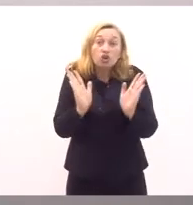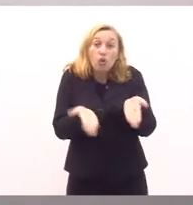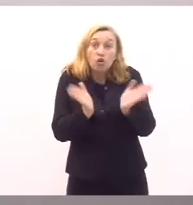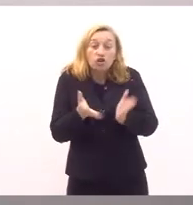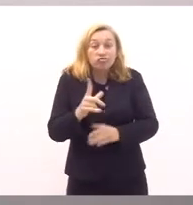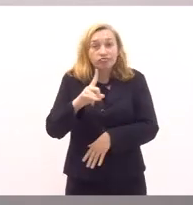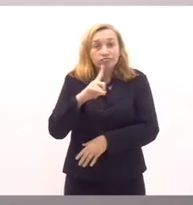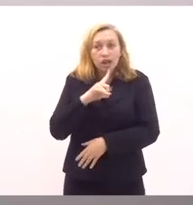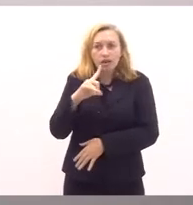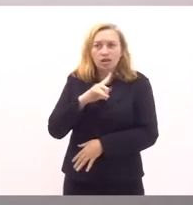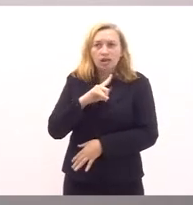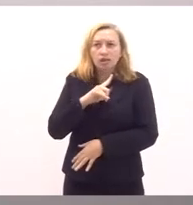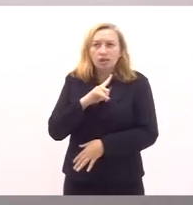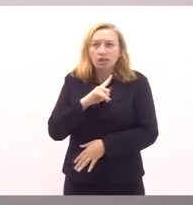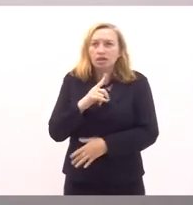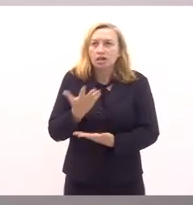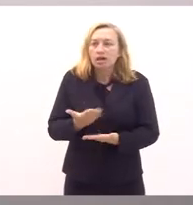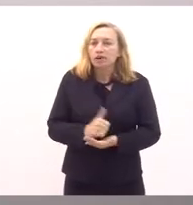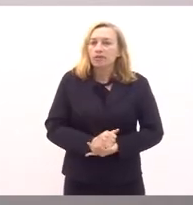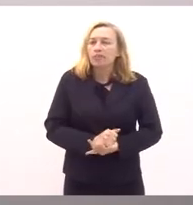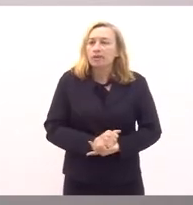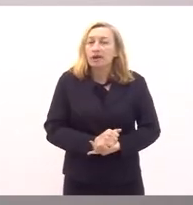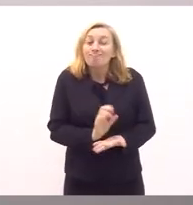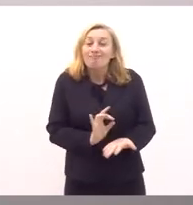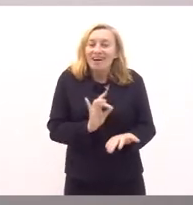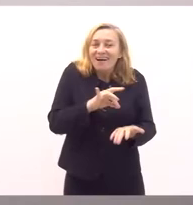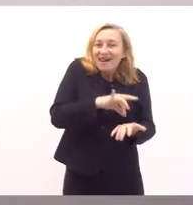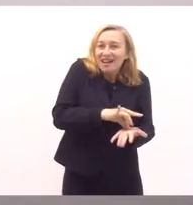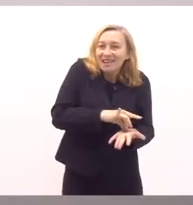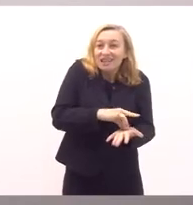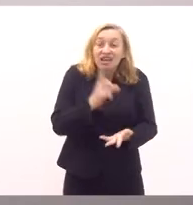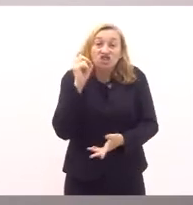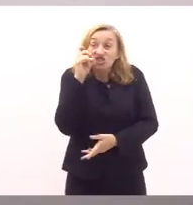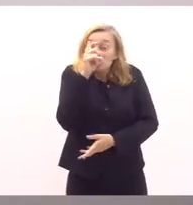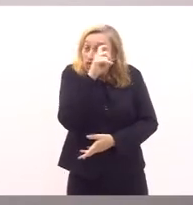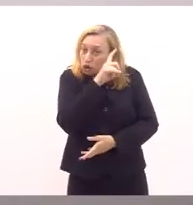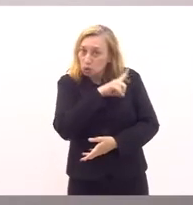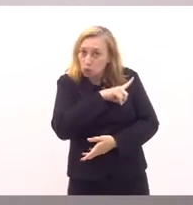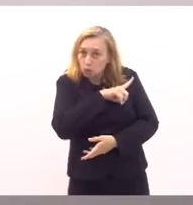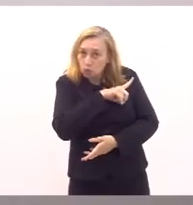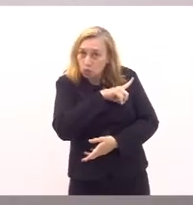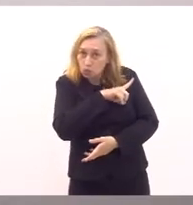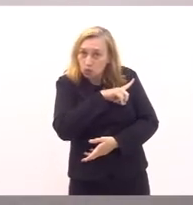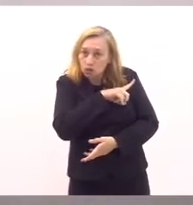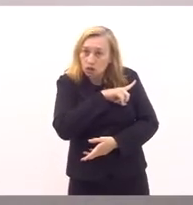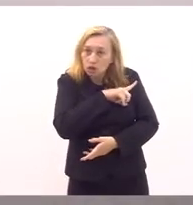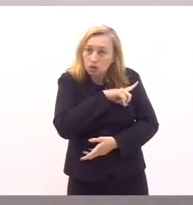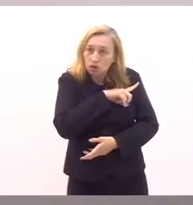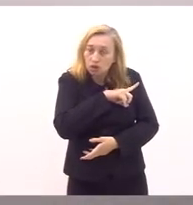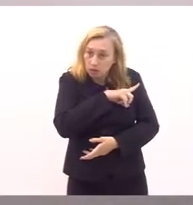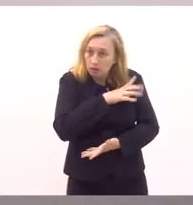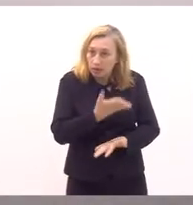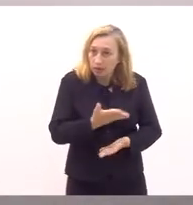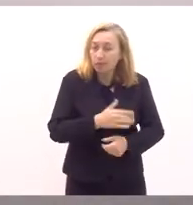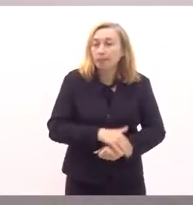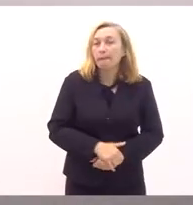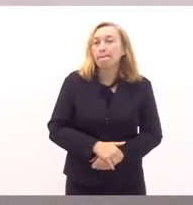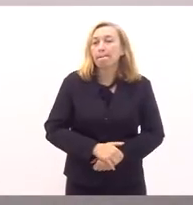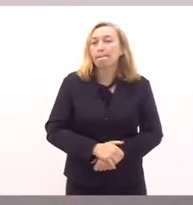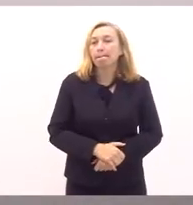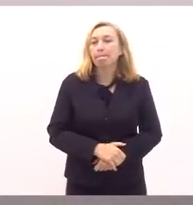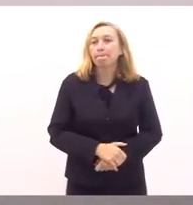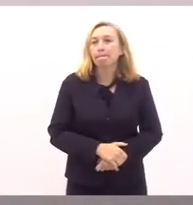hoje, a partir de uma realidade dura, de uma inflação de dois dígitos já, né,